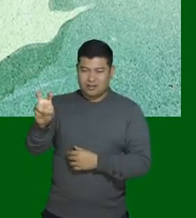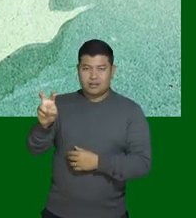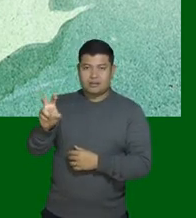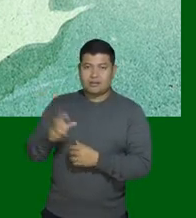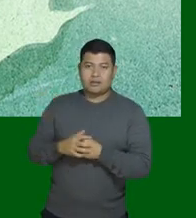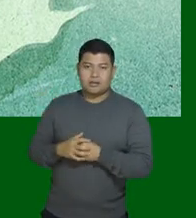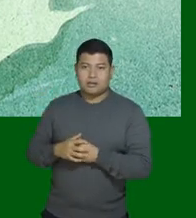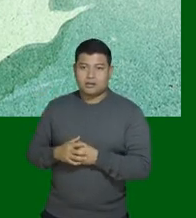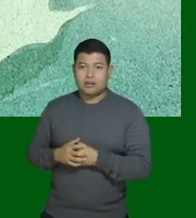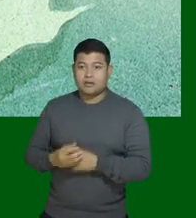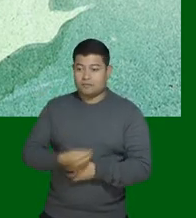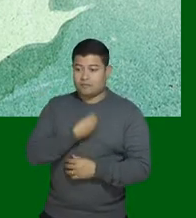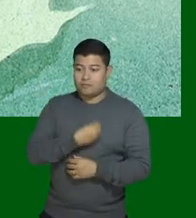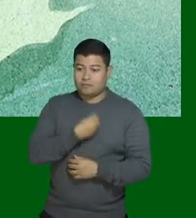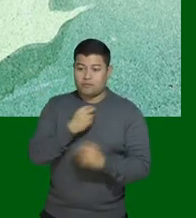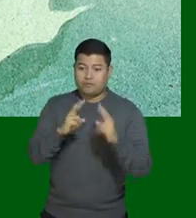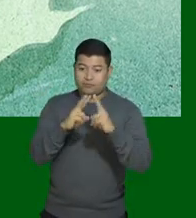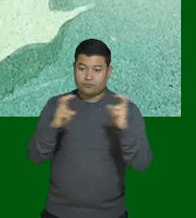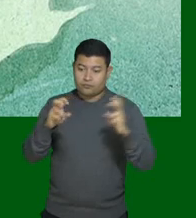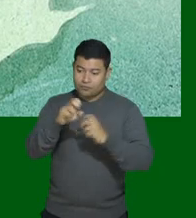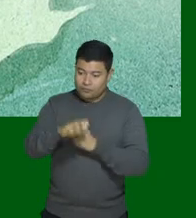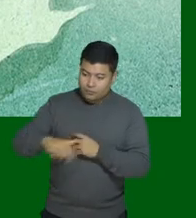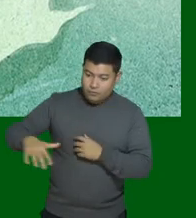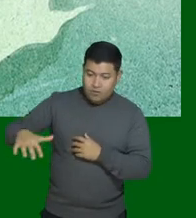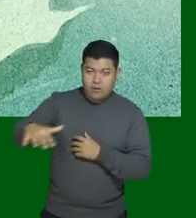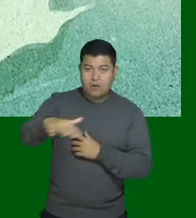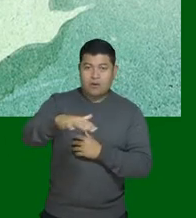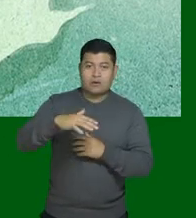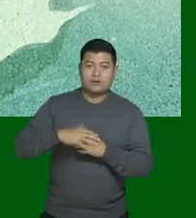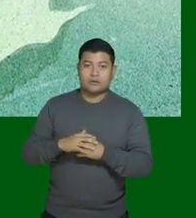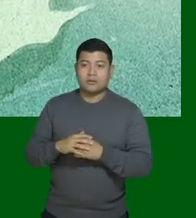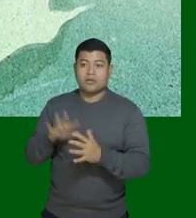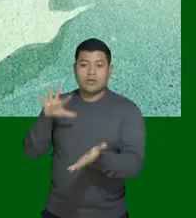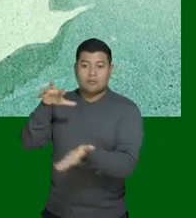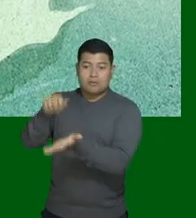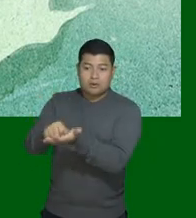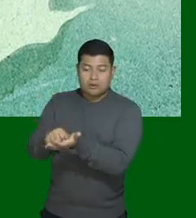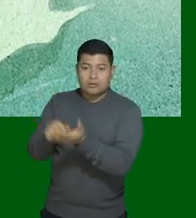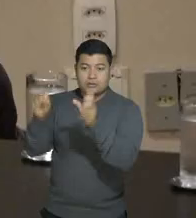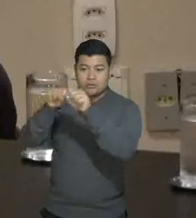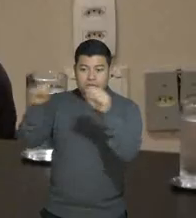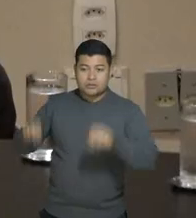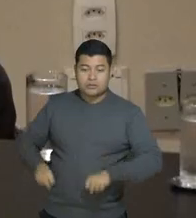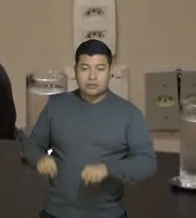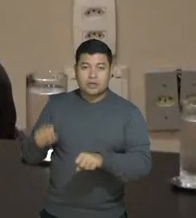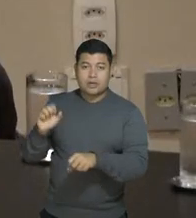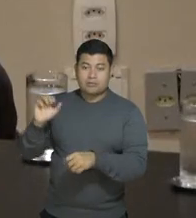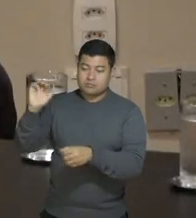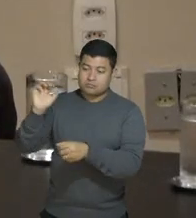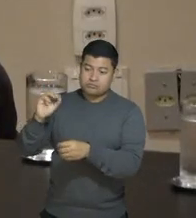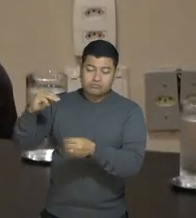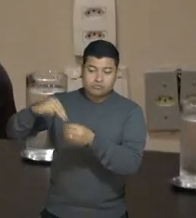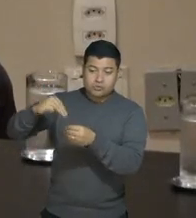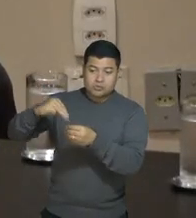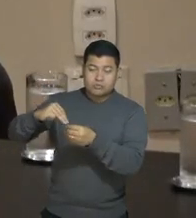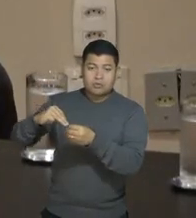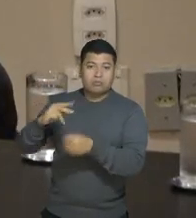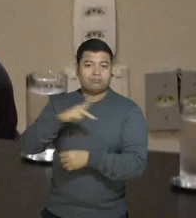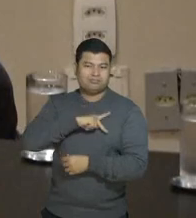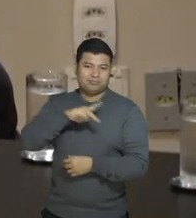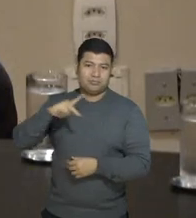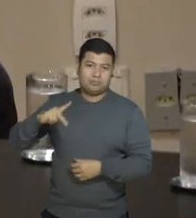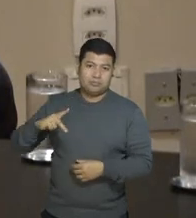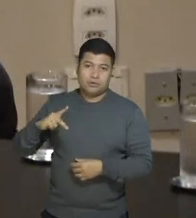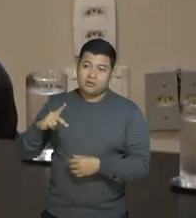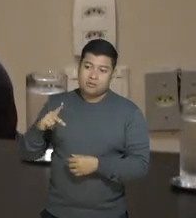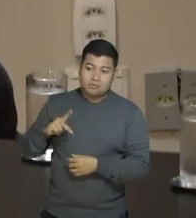no município de Florianópolis, estão matriculados na rede de ensino municipal, estadual, federal,